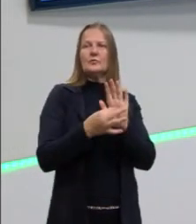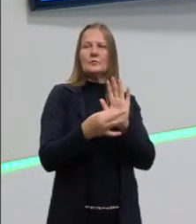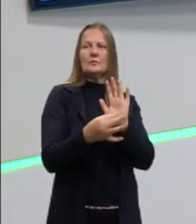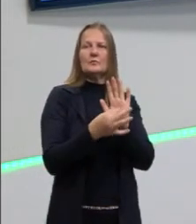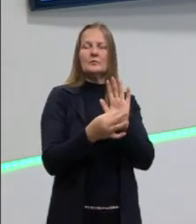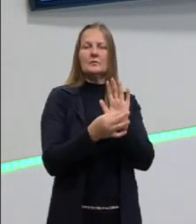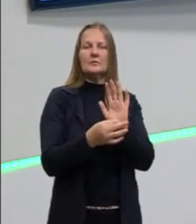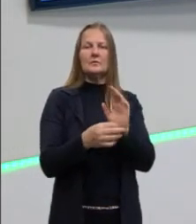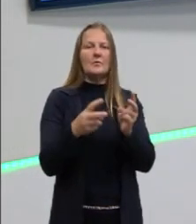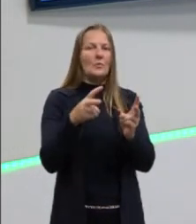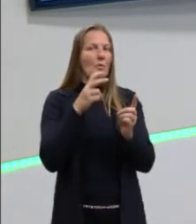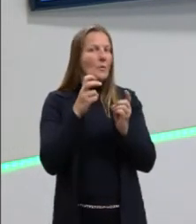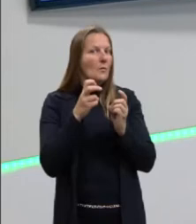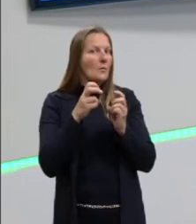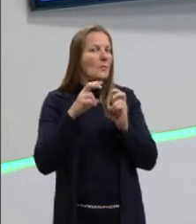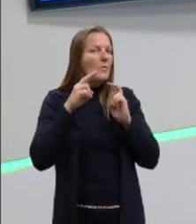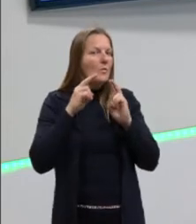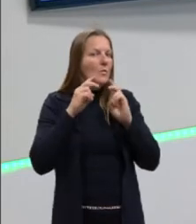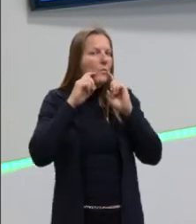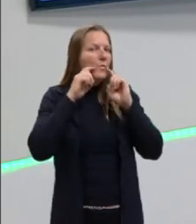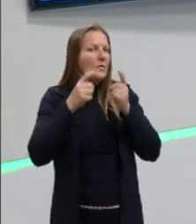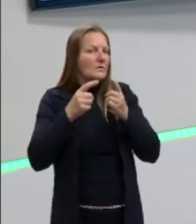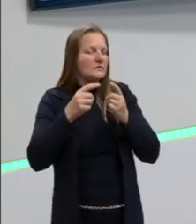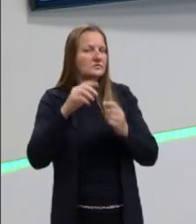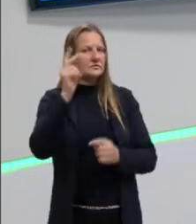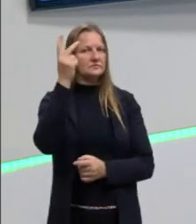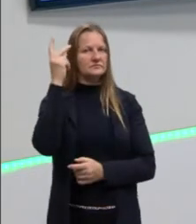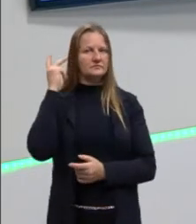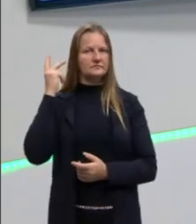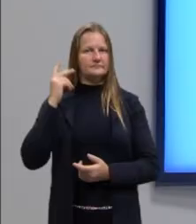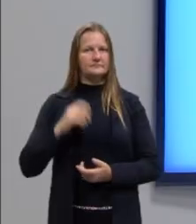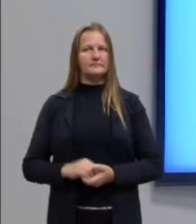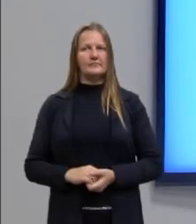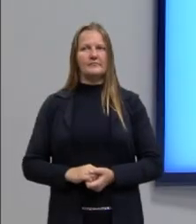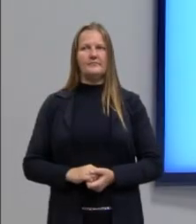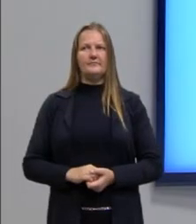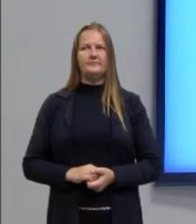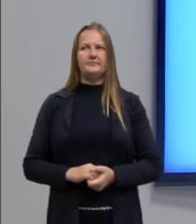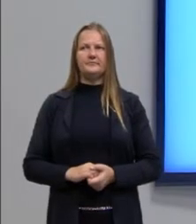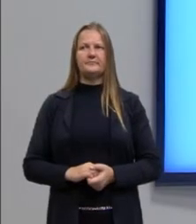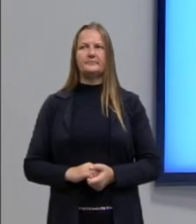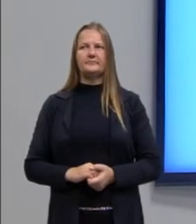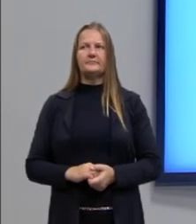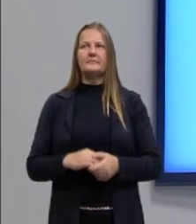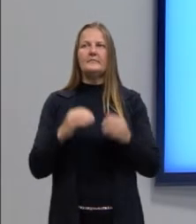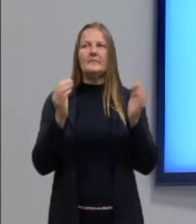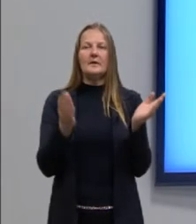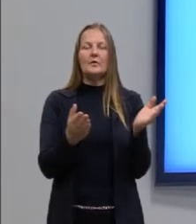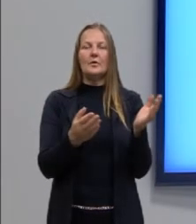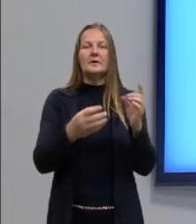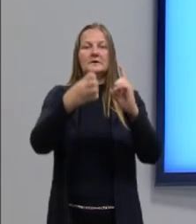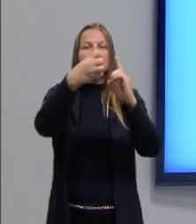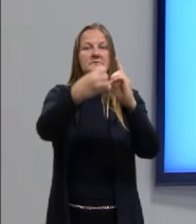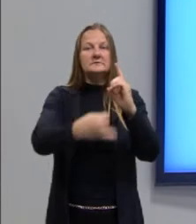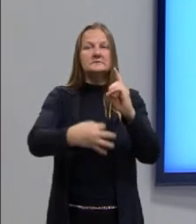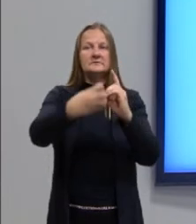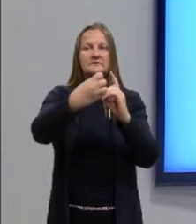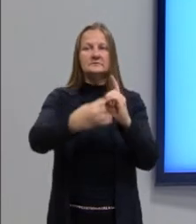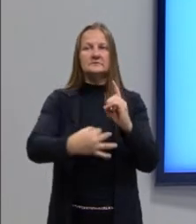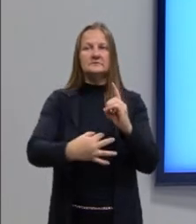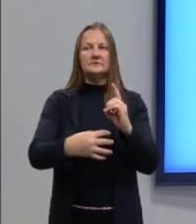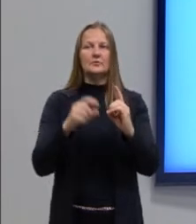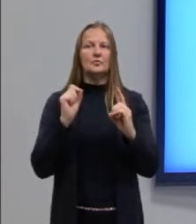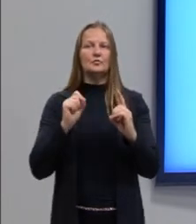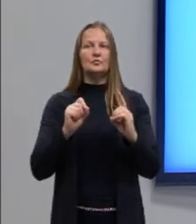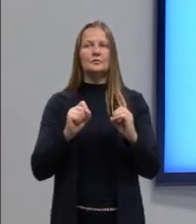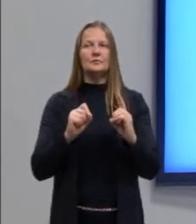crítica essas histórias e nós vamos lá para nossa definição do